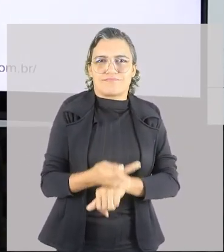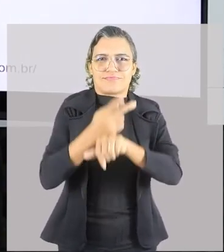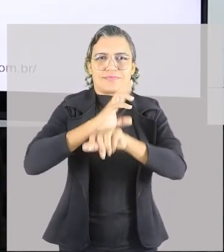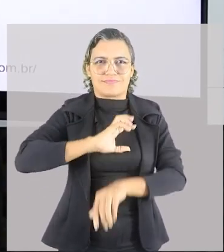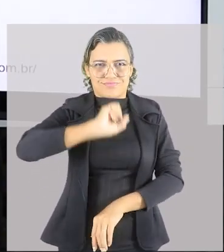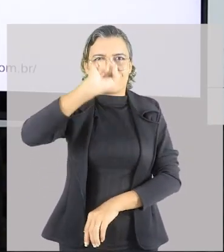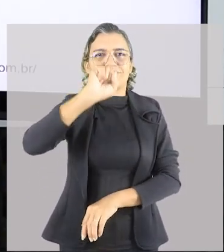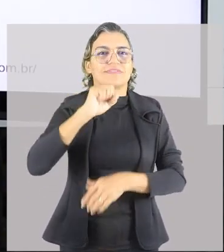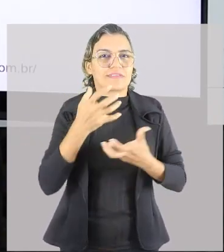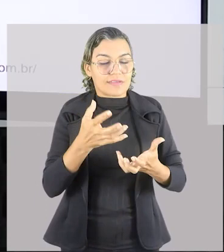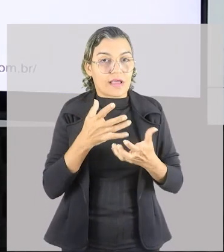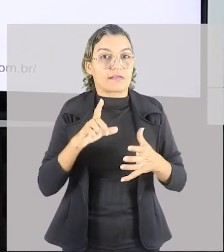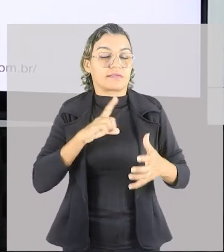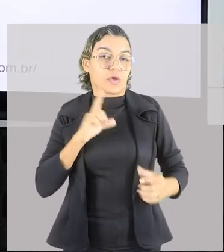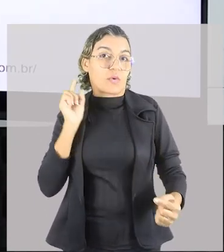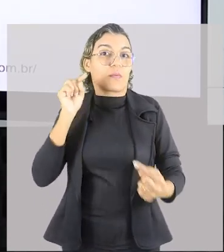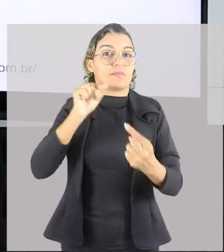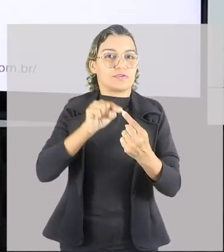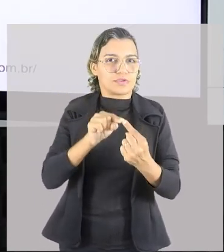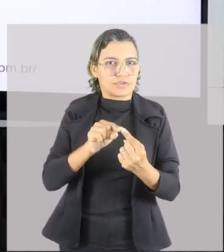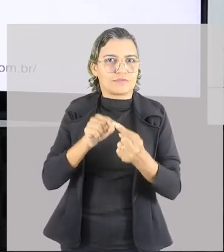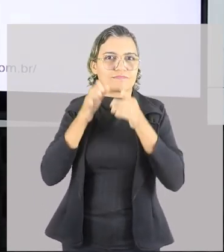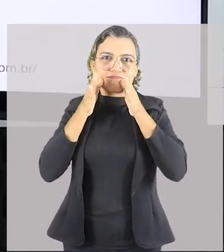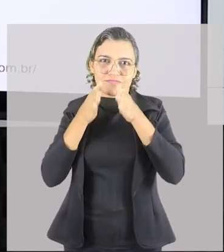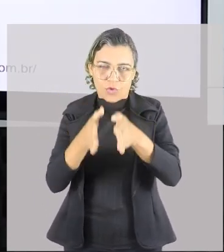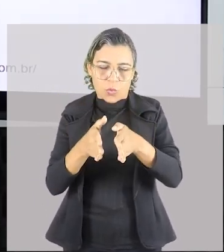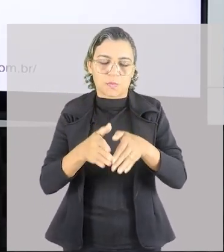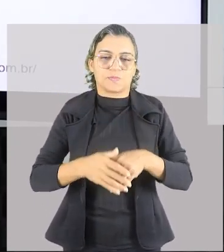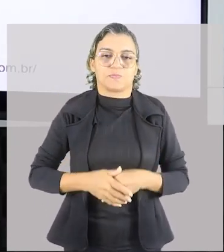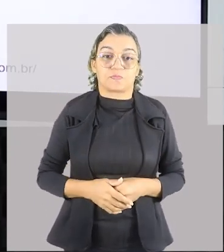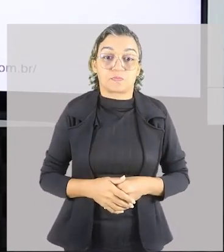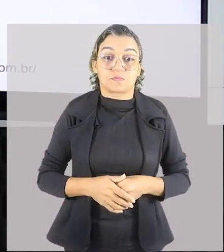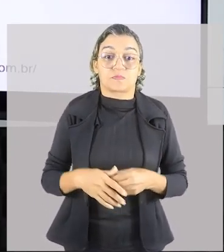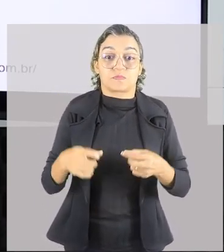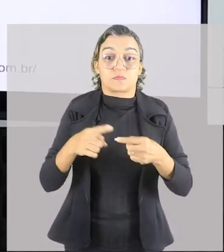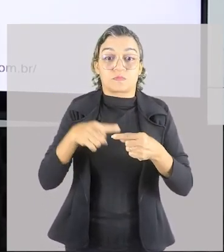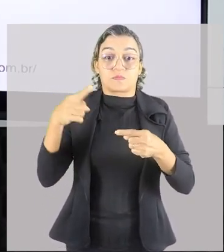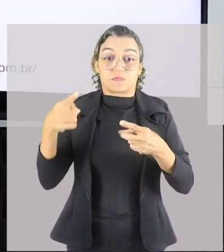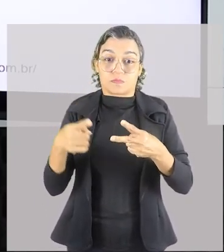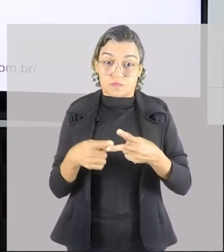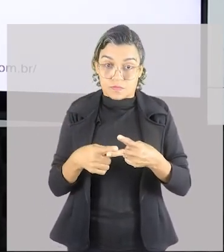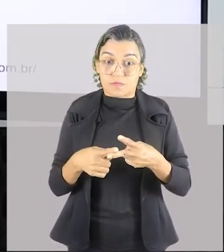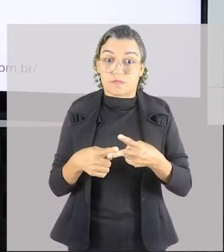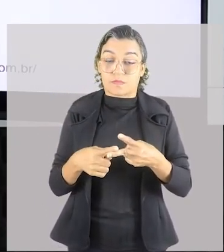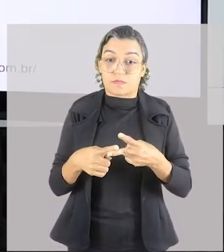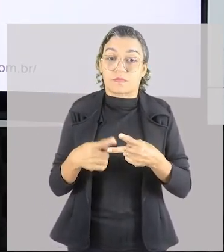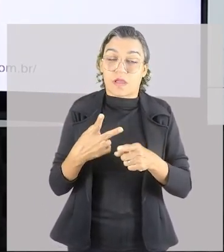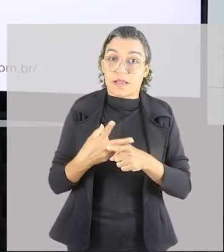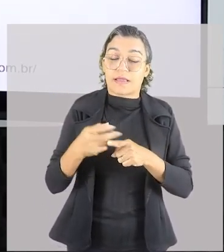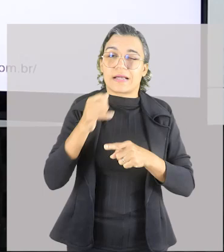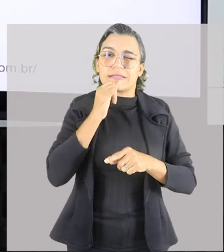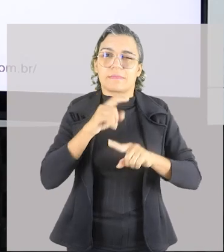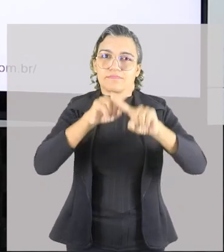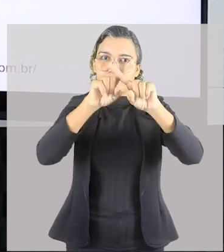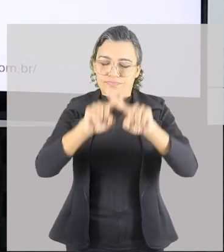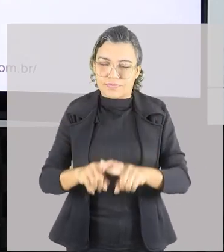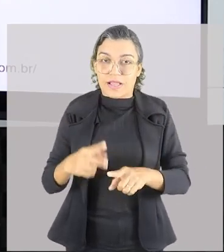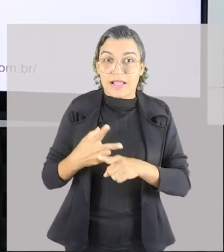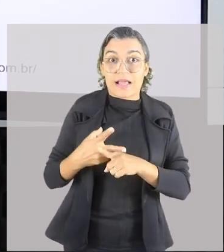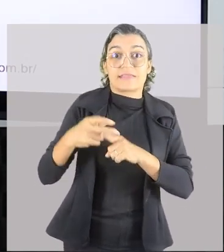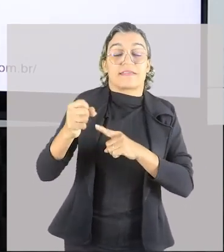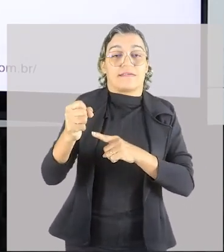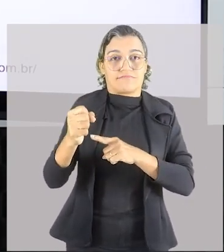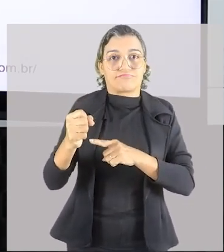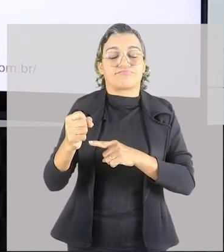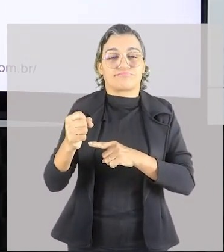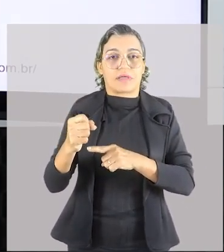ele tem um objetivo exclusivo. E aí, tem como meta ganhar do outro. Então, tem